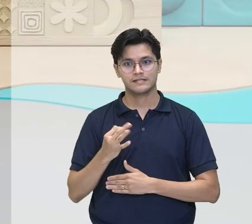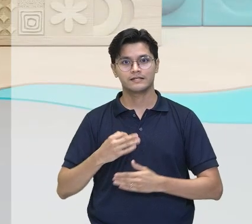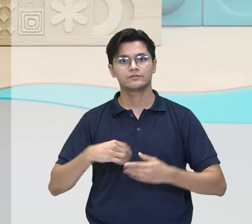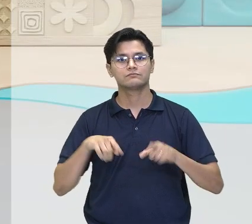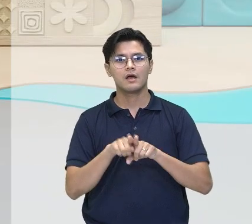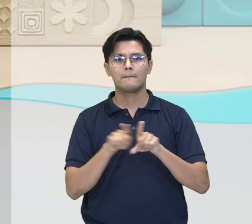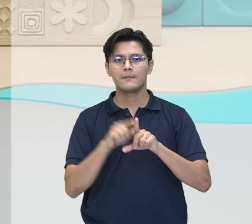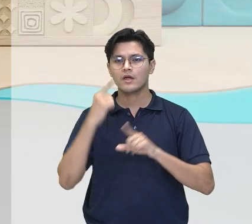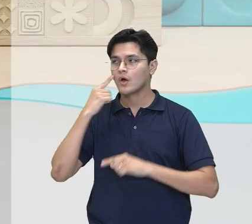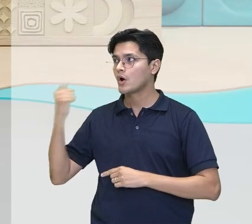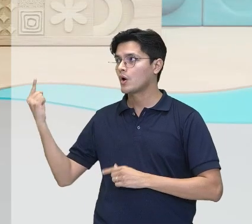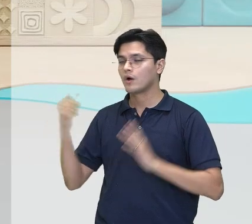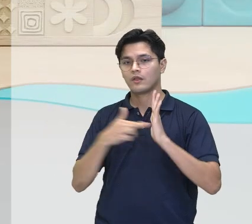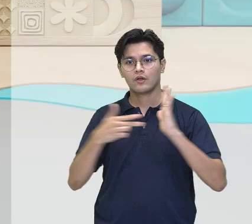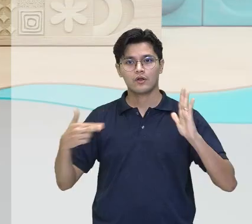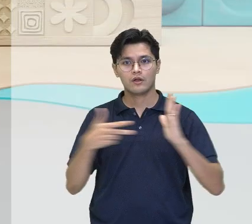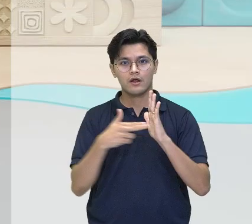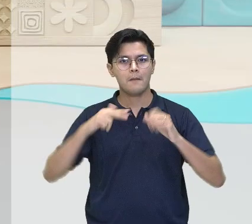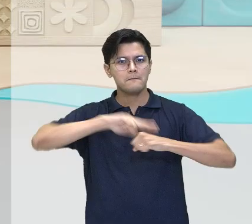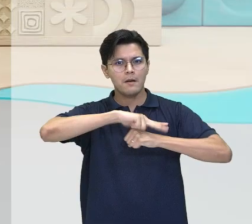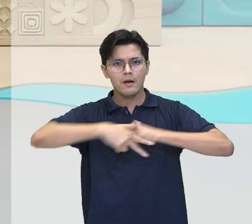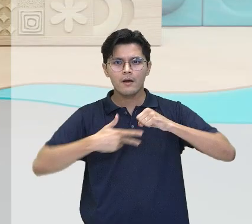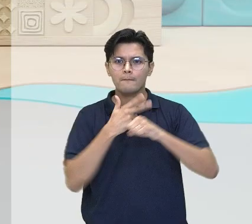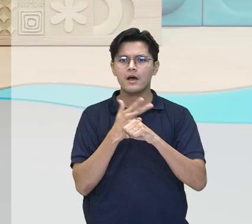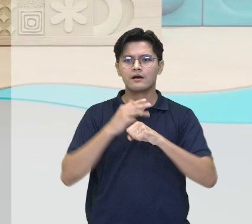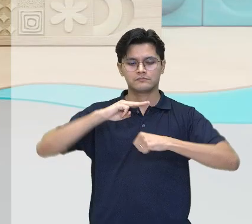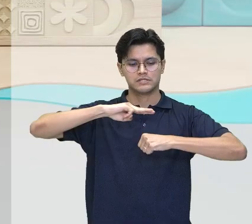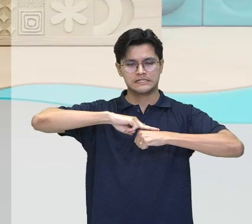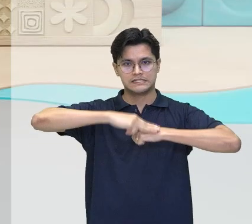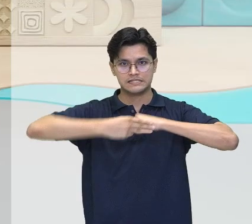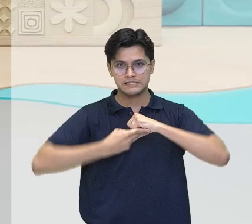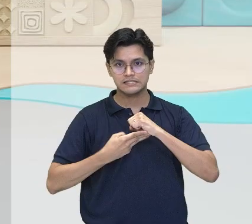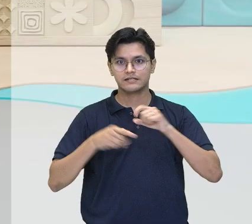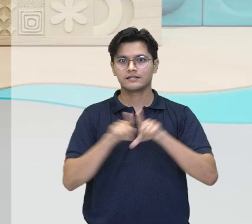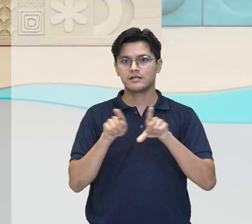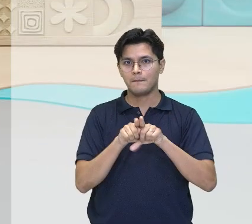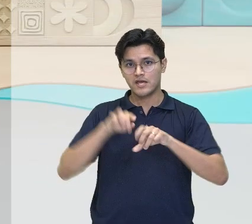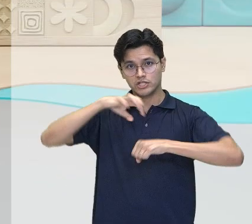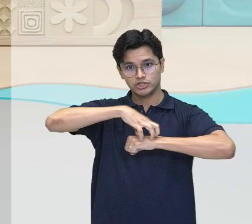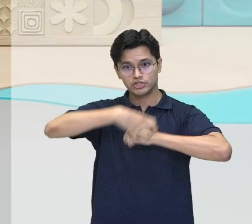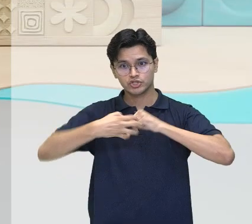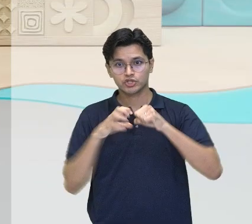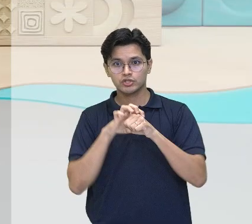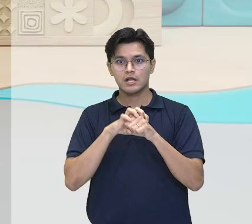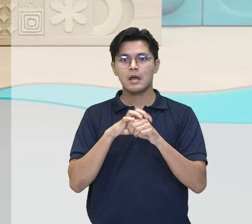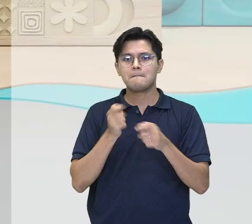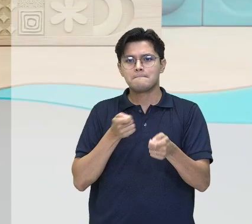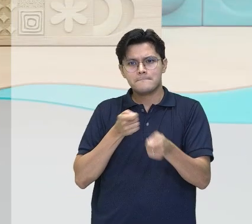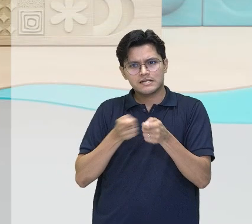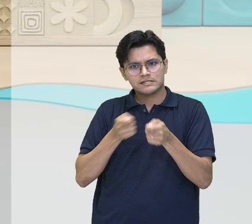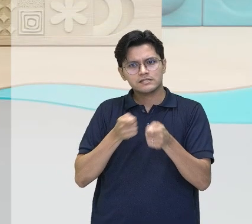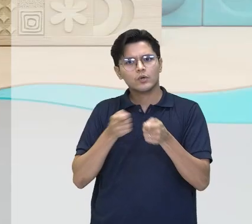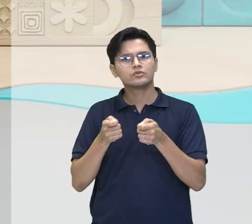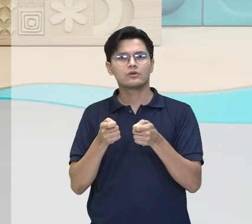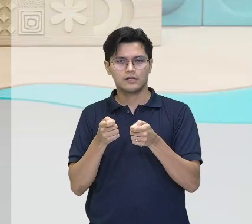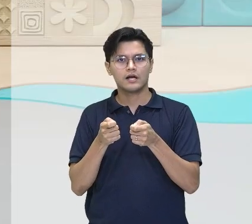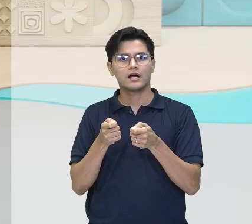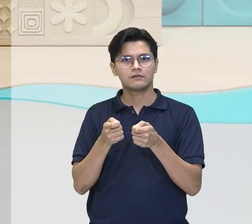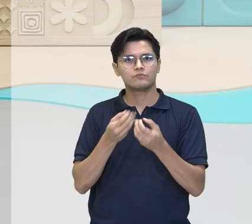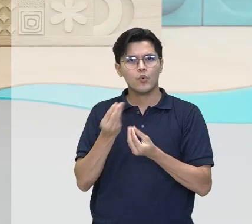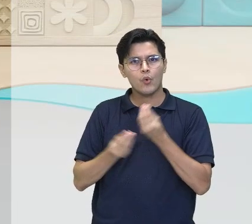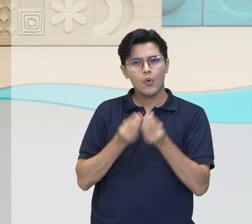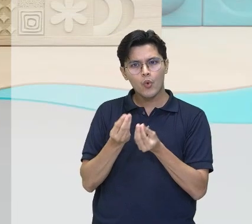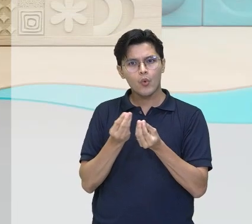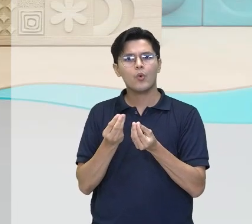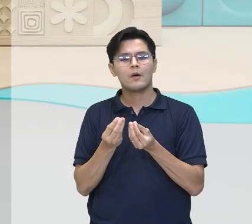chikungunya, precisam ser controladas de forma integrada, Então, estamos falando que essas 3 doenças